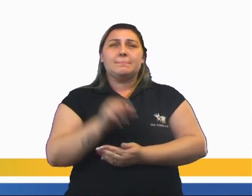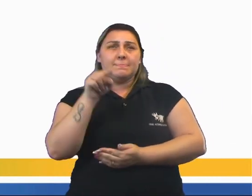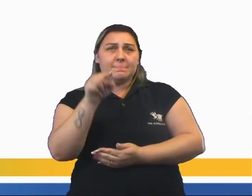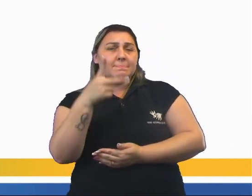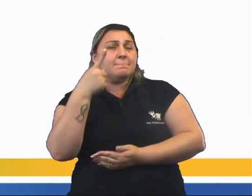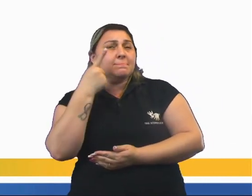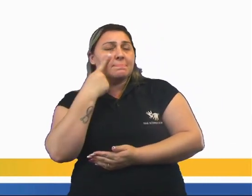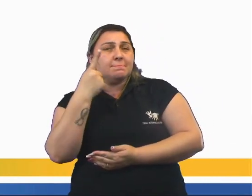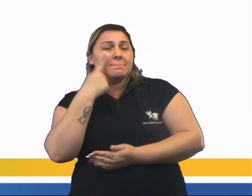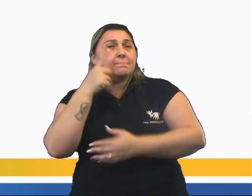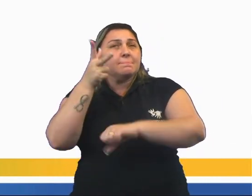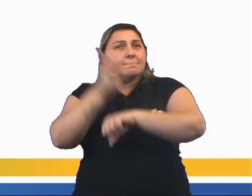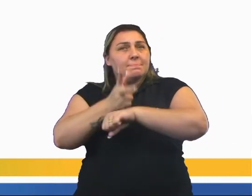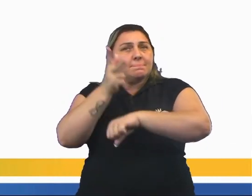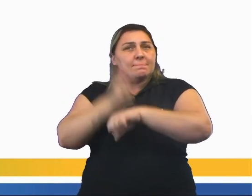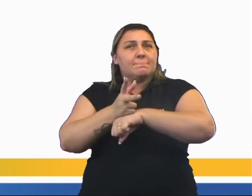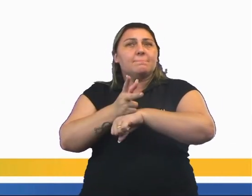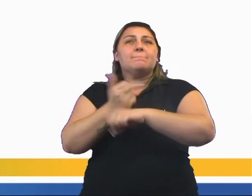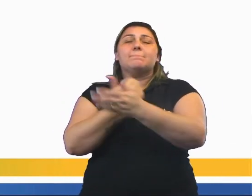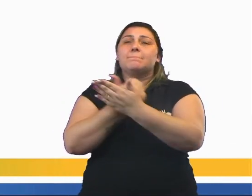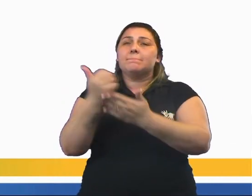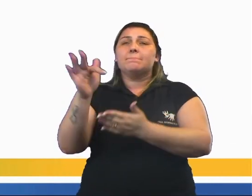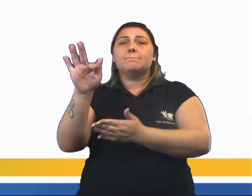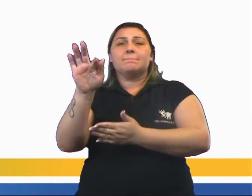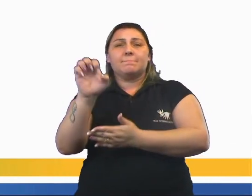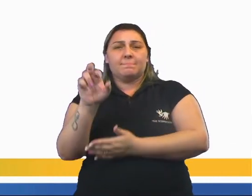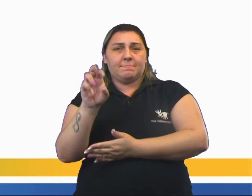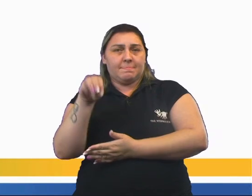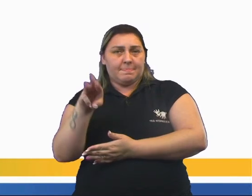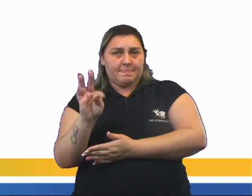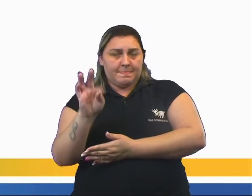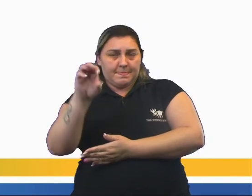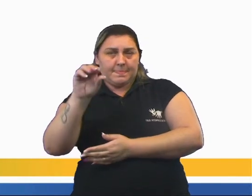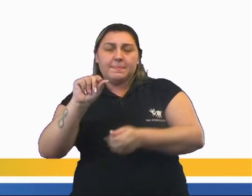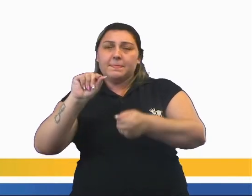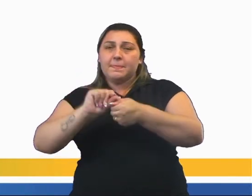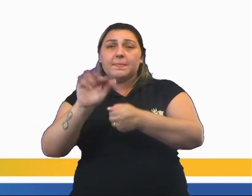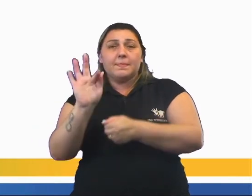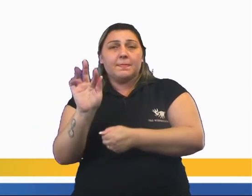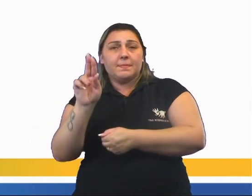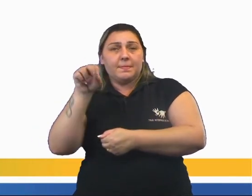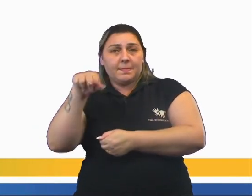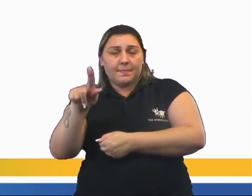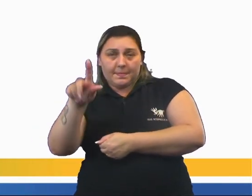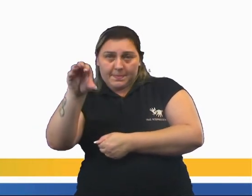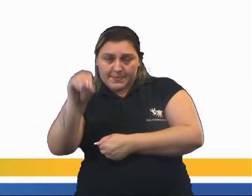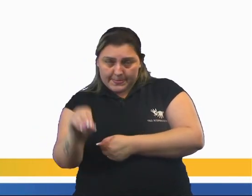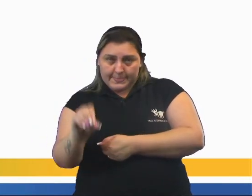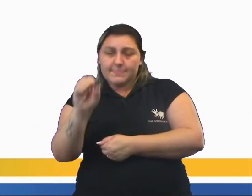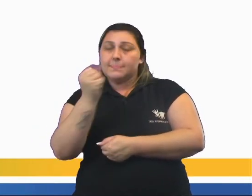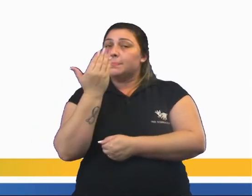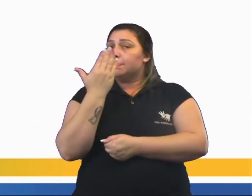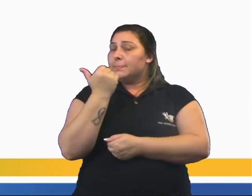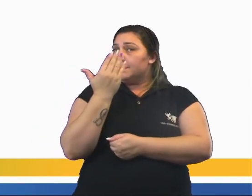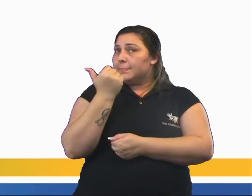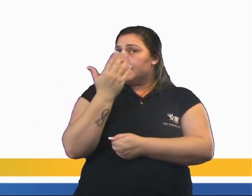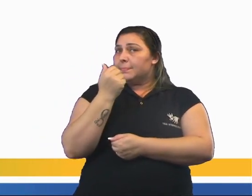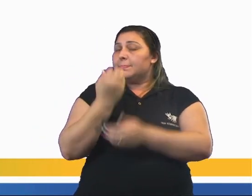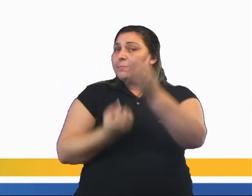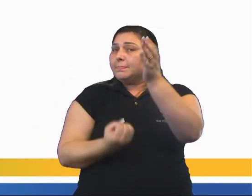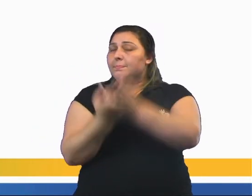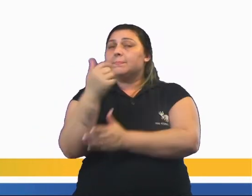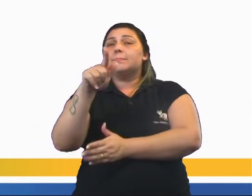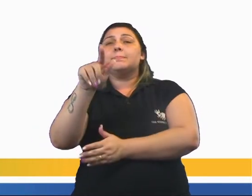Você observou no vídeo a ação do fermento biológico, que é feito de fungos. Eles se alimentam e